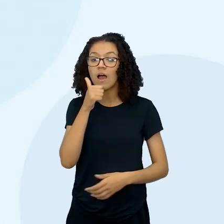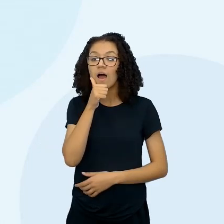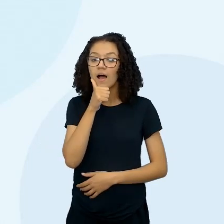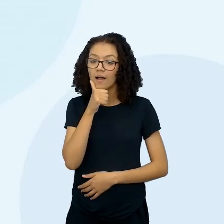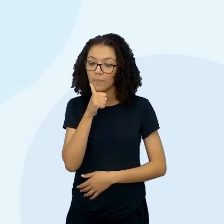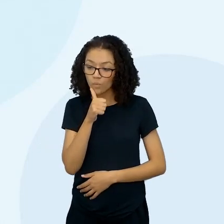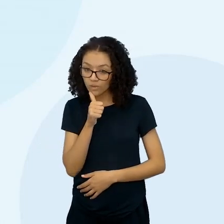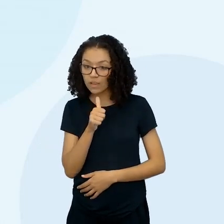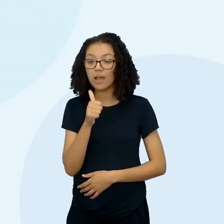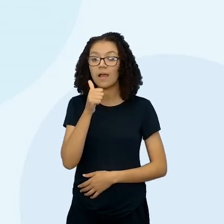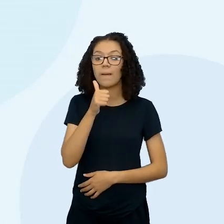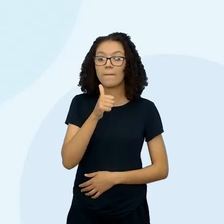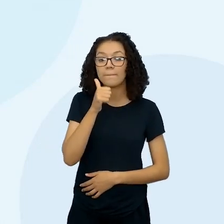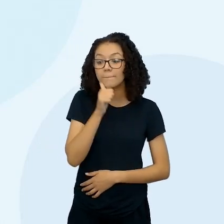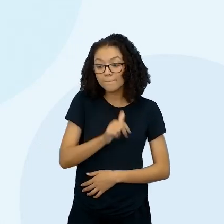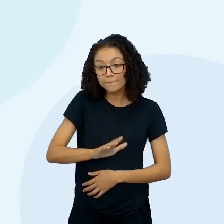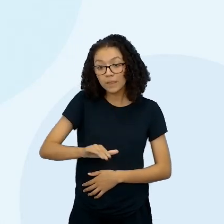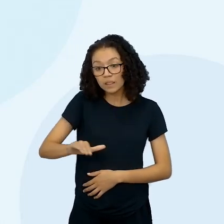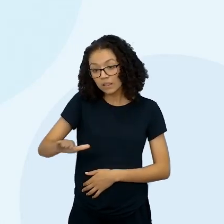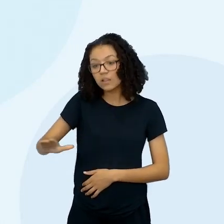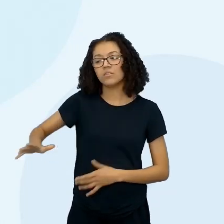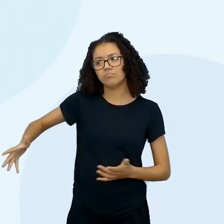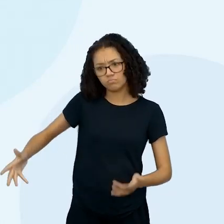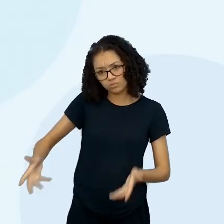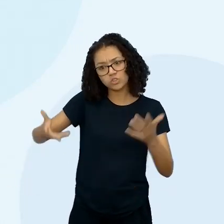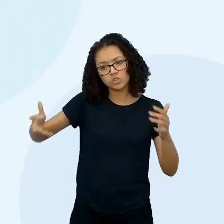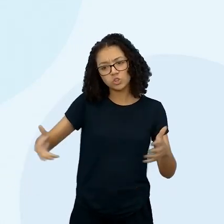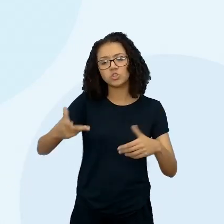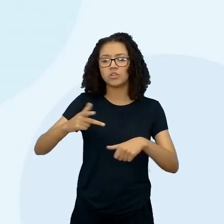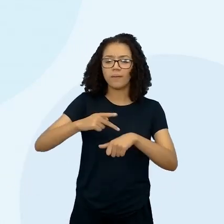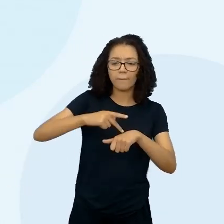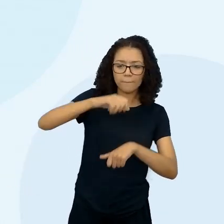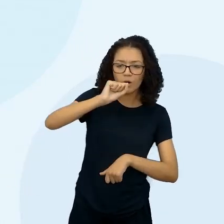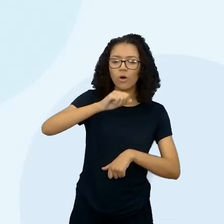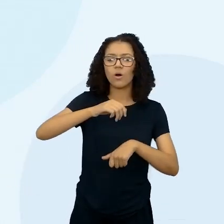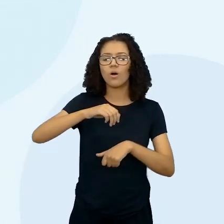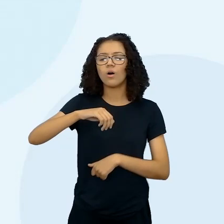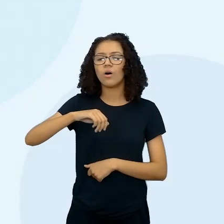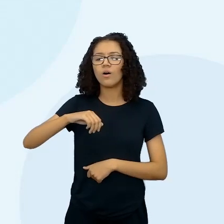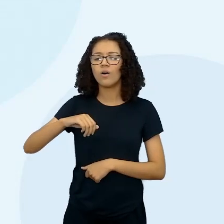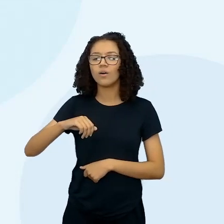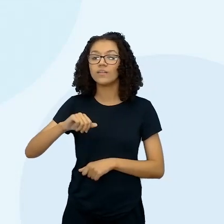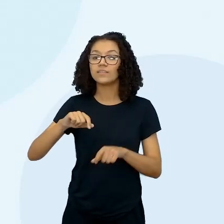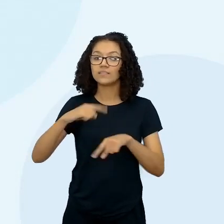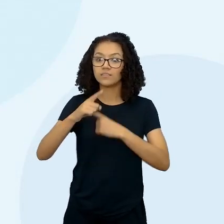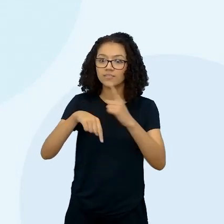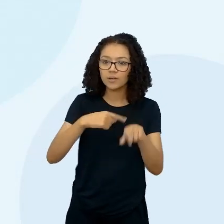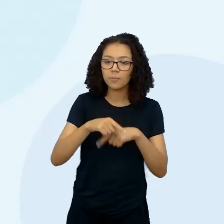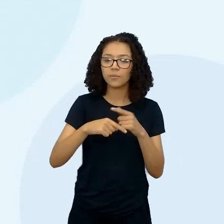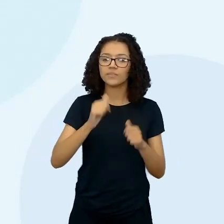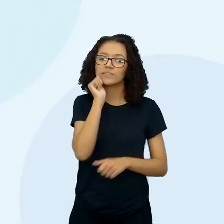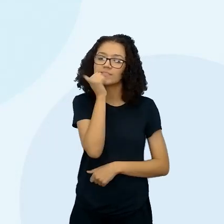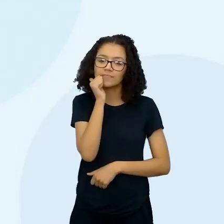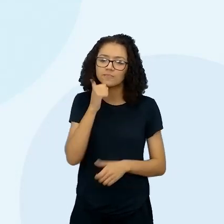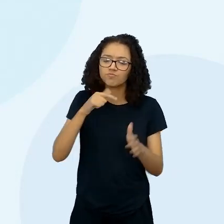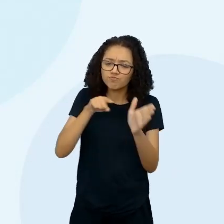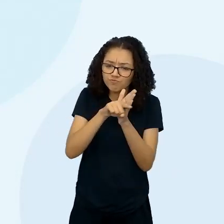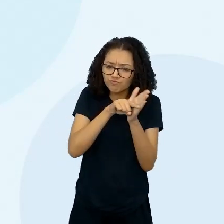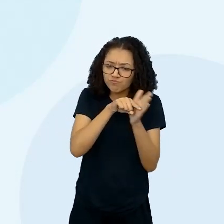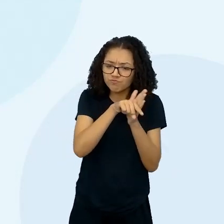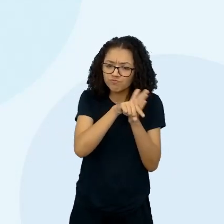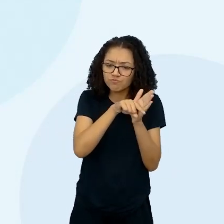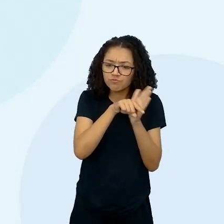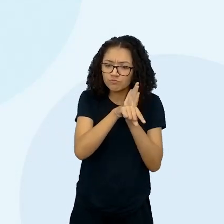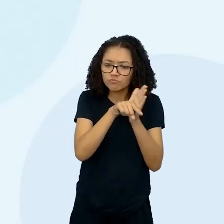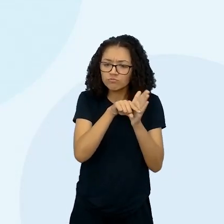as mulheres para entrarem na pós-graduação e, consequentemente, na ciência. Muito importante,